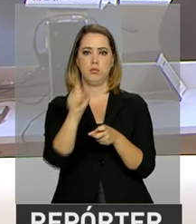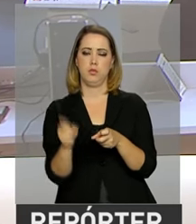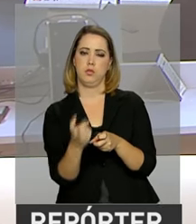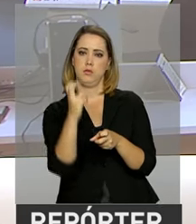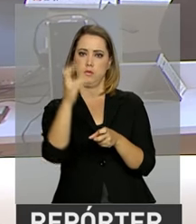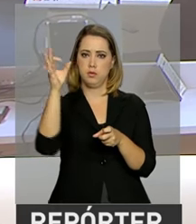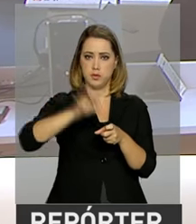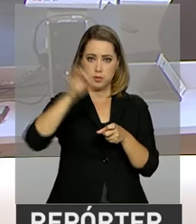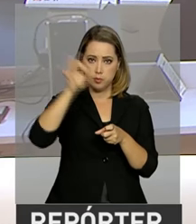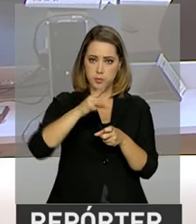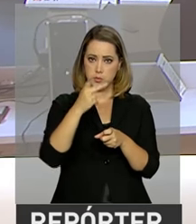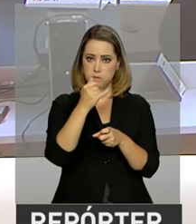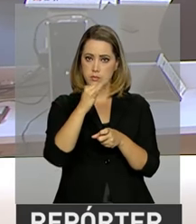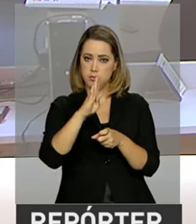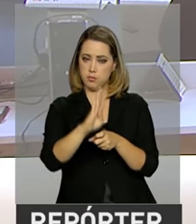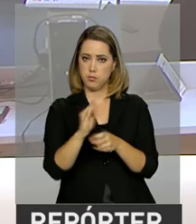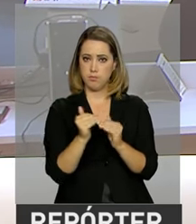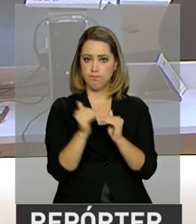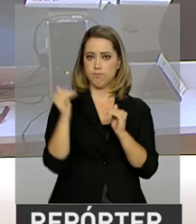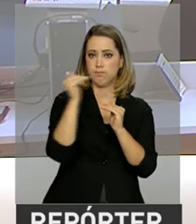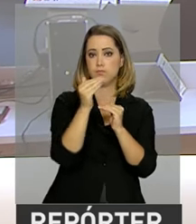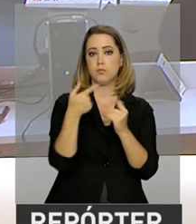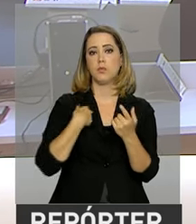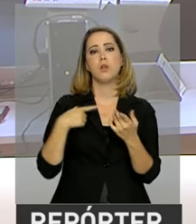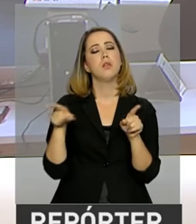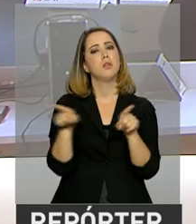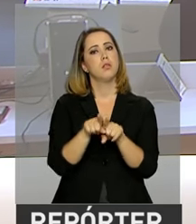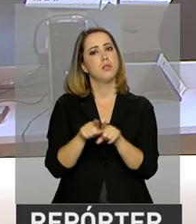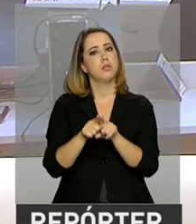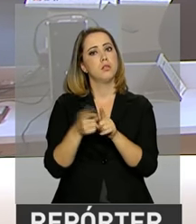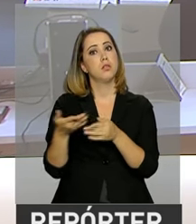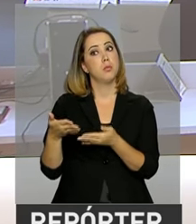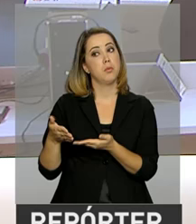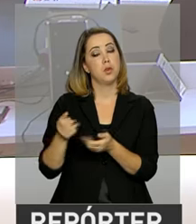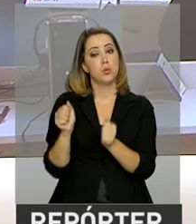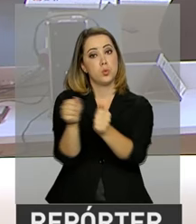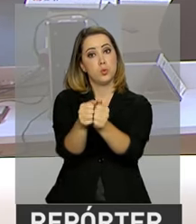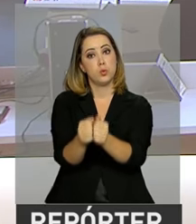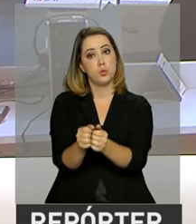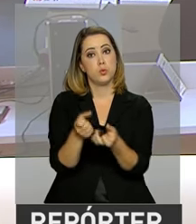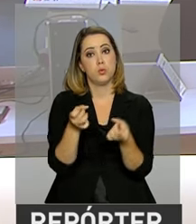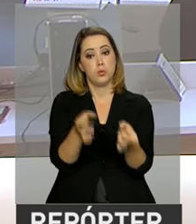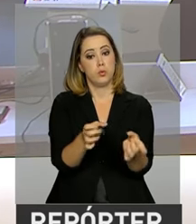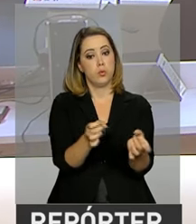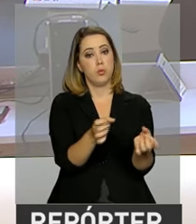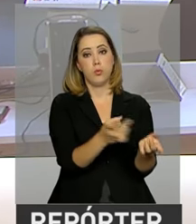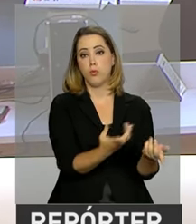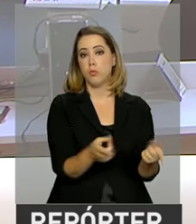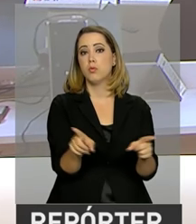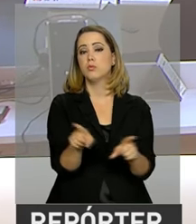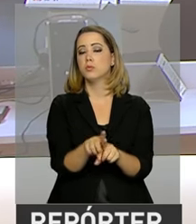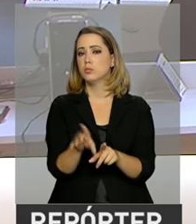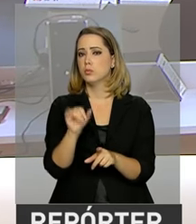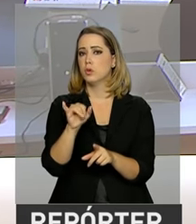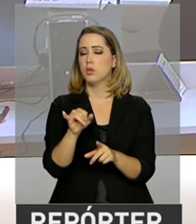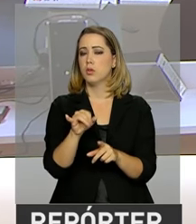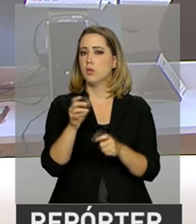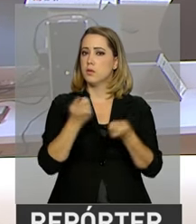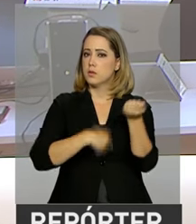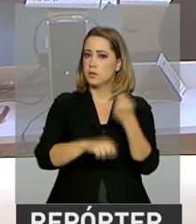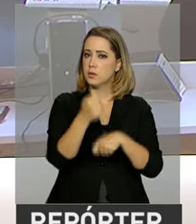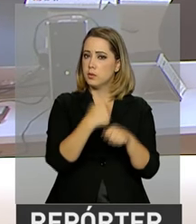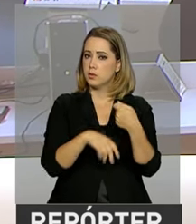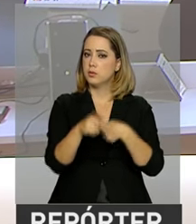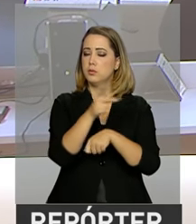PIB o produto interno bruto e puxado pelas vendas no varejo em novembro do ano passado o índice de atividade econômica no